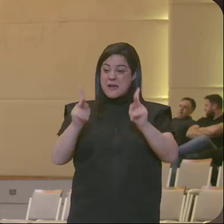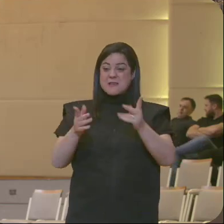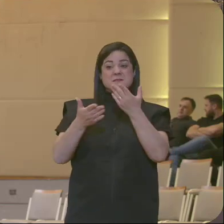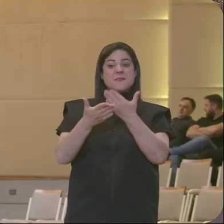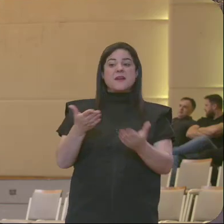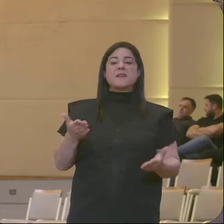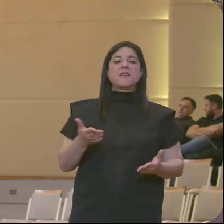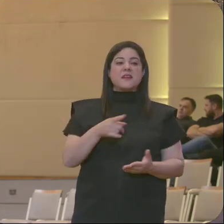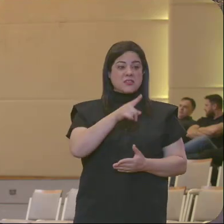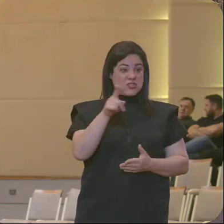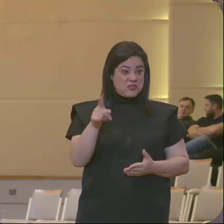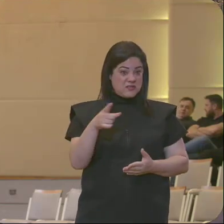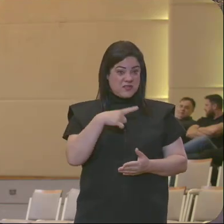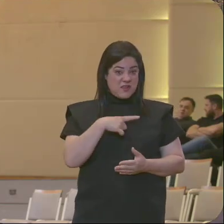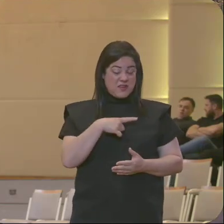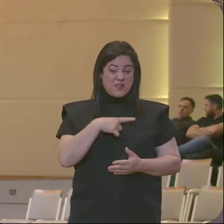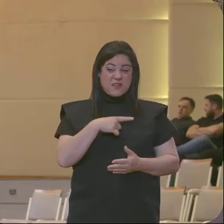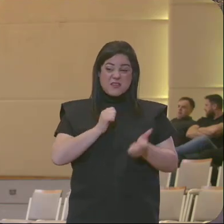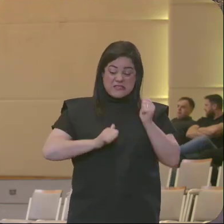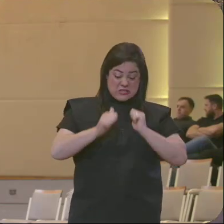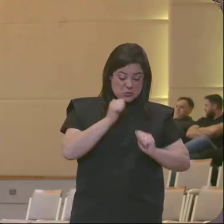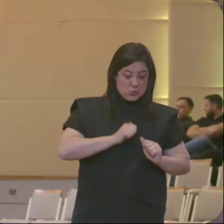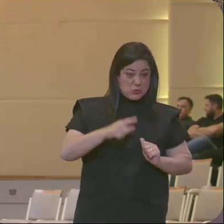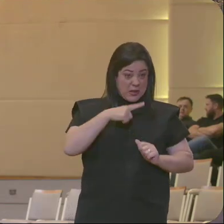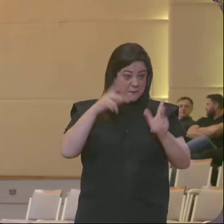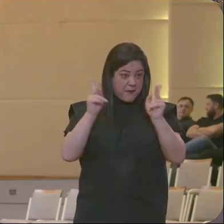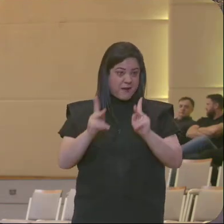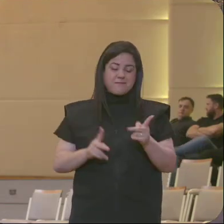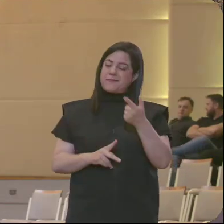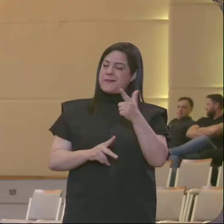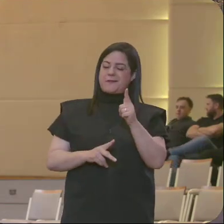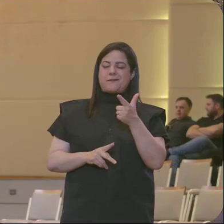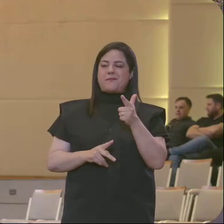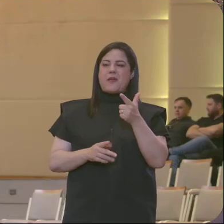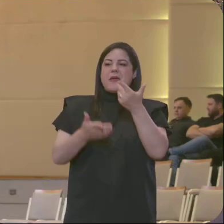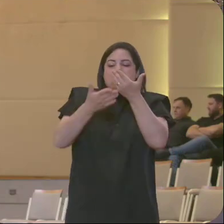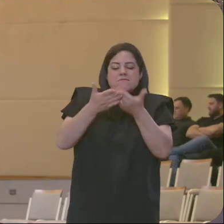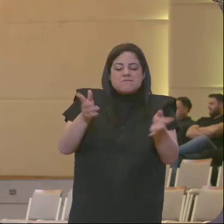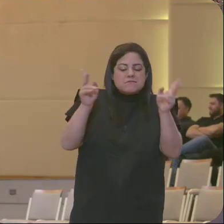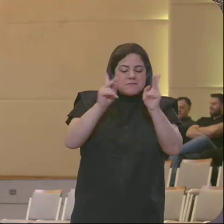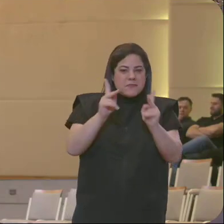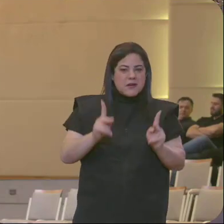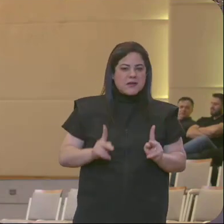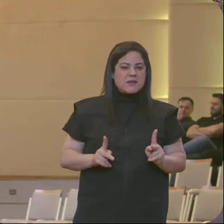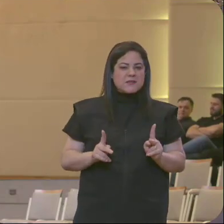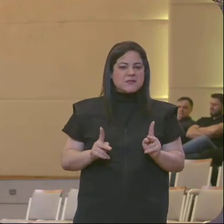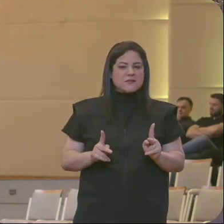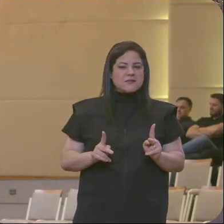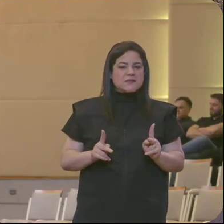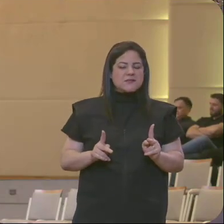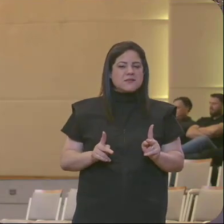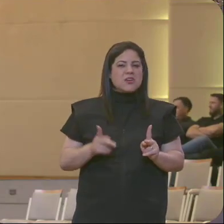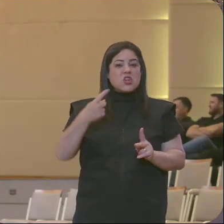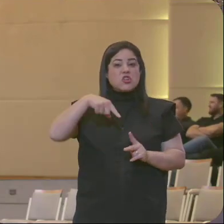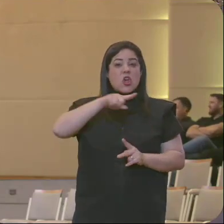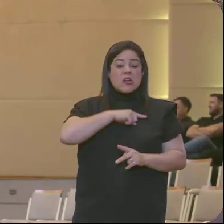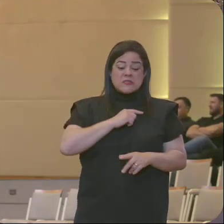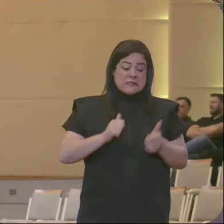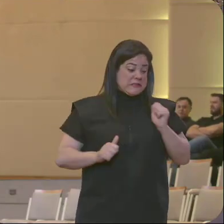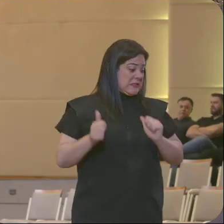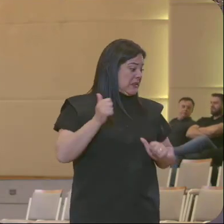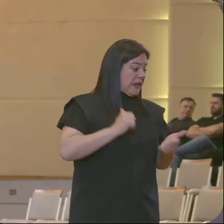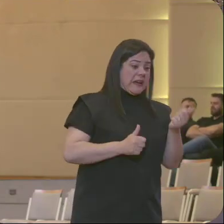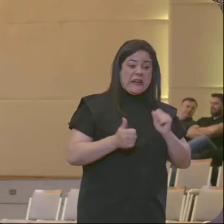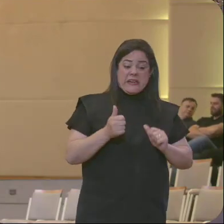tem ansiedade? Tem paz? Não, você tem exatamente a perda da paz. A gente fica tão inquieto